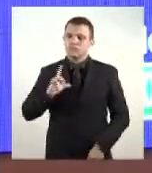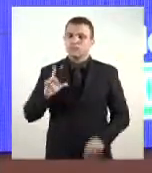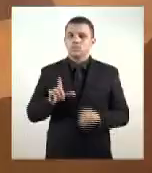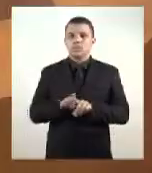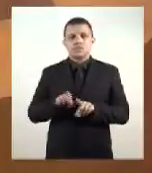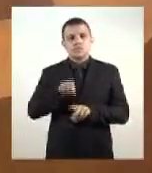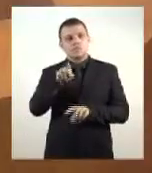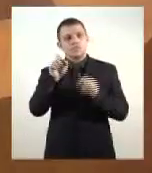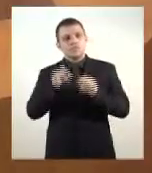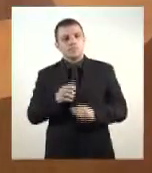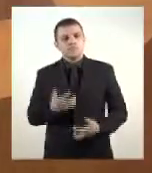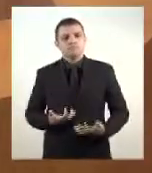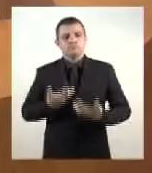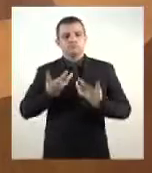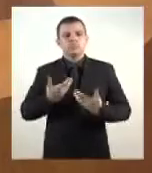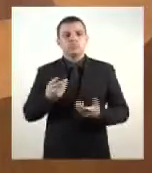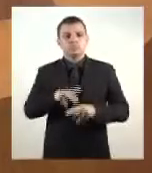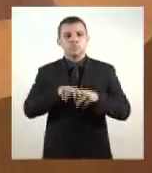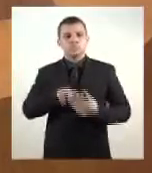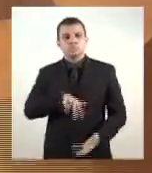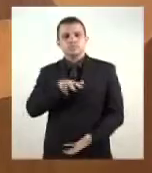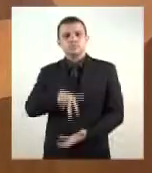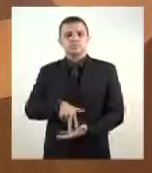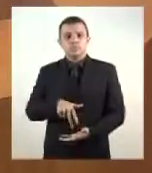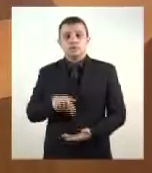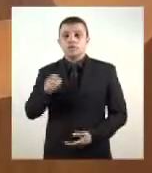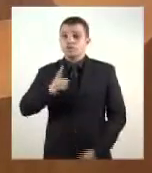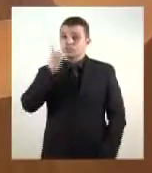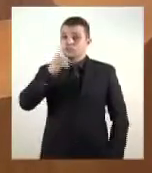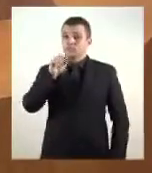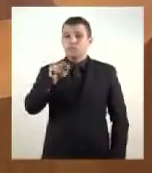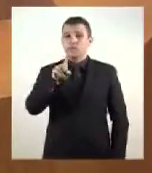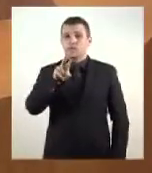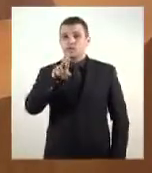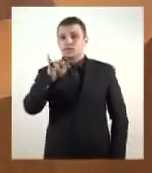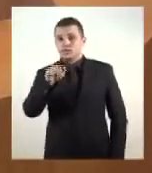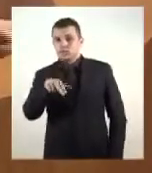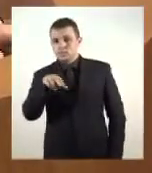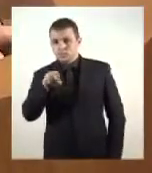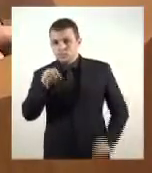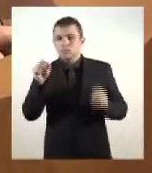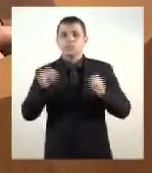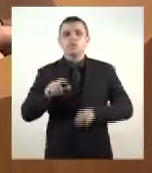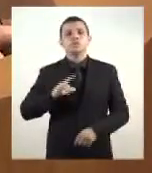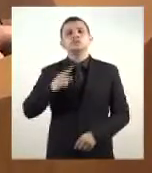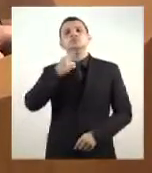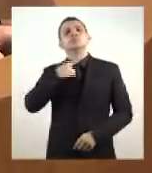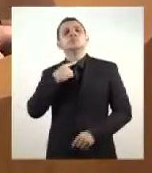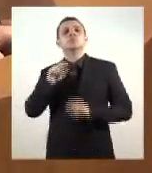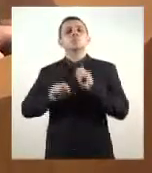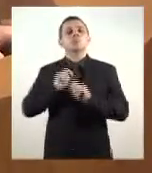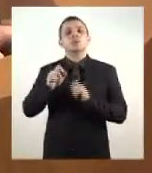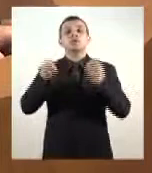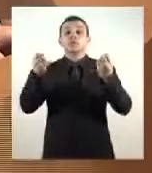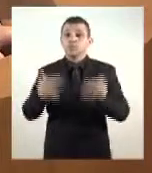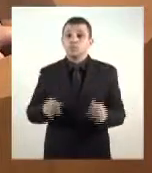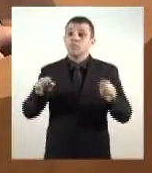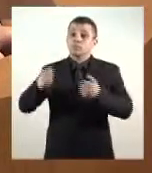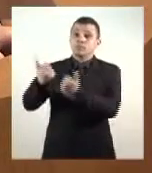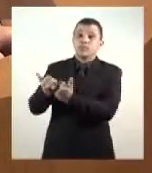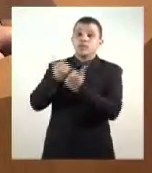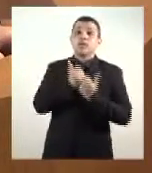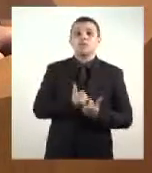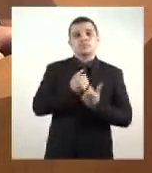calor do discurso e da tribuna, o deputado Adriano tenha, na verdade, tido a intenção de falar em apoio federal ao